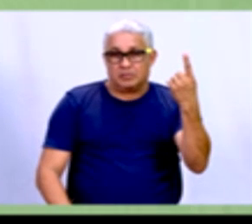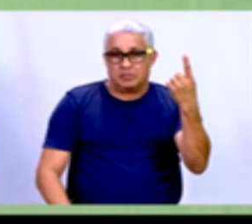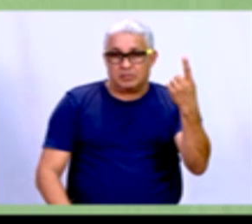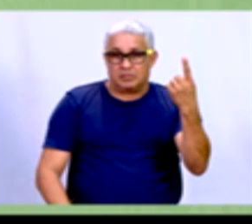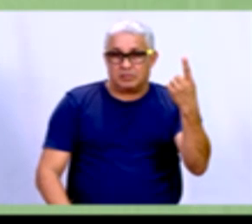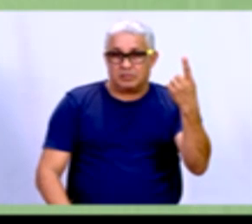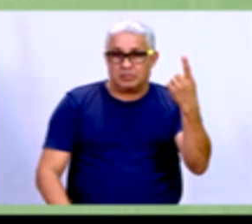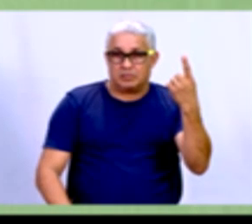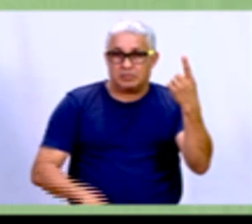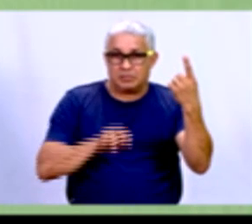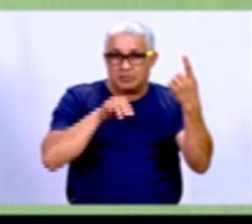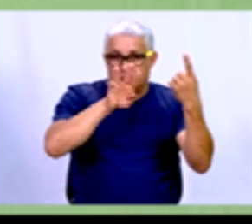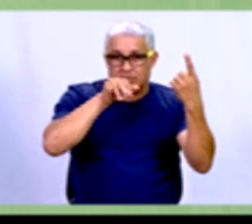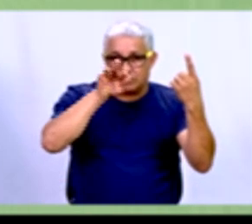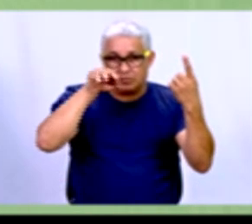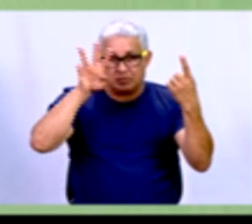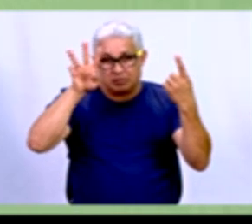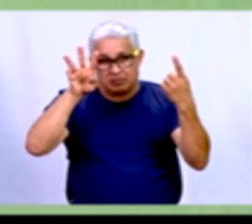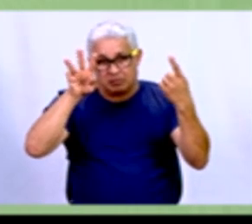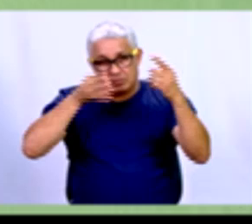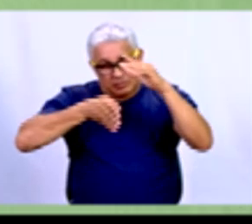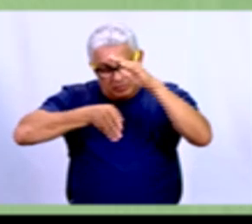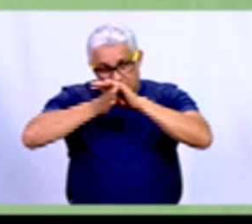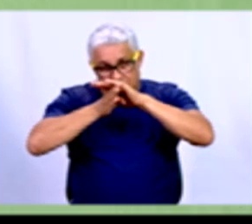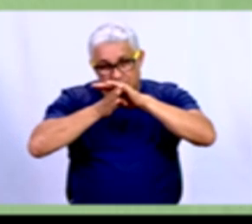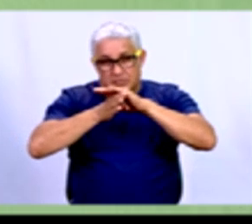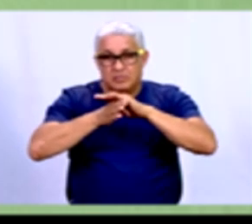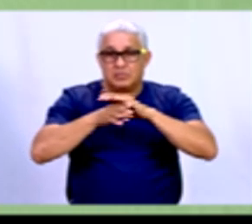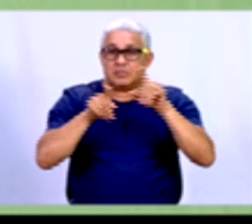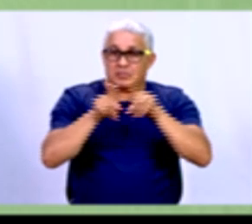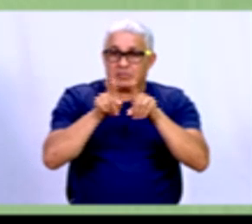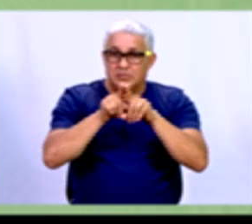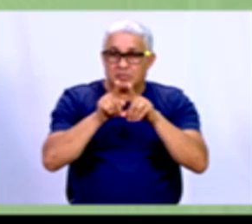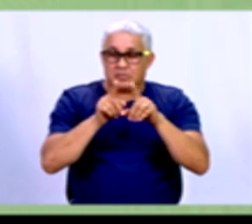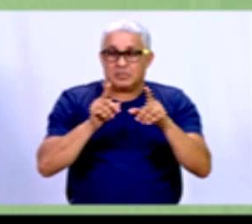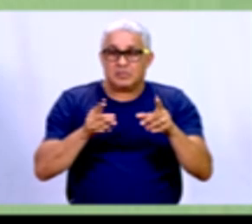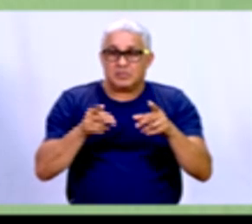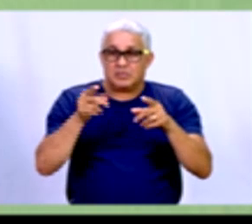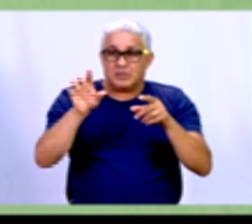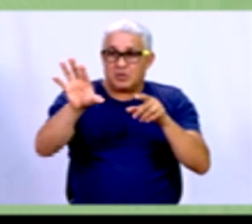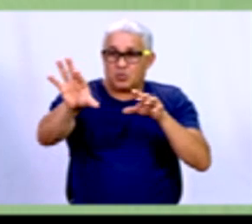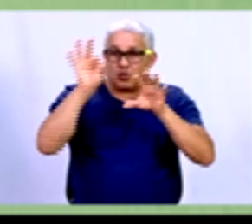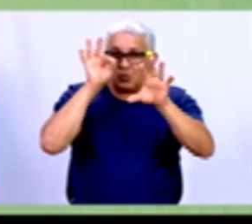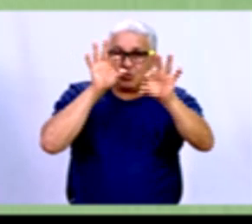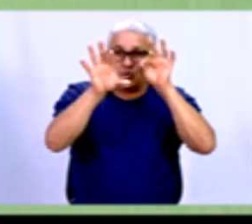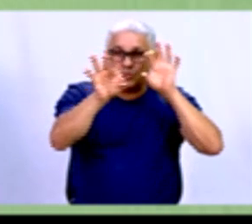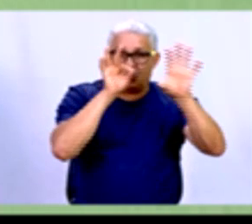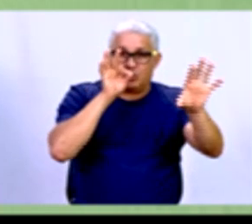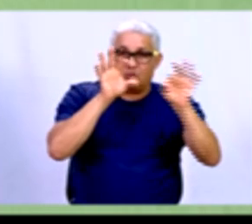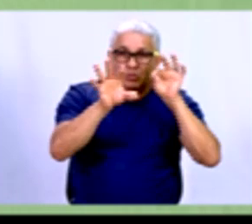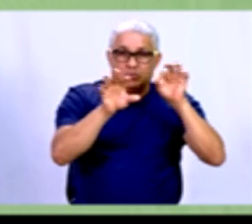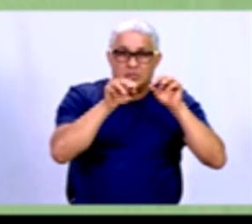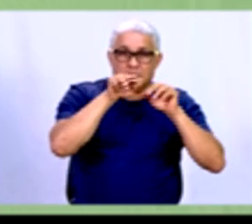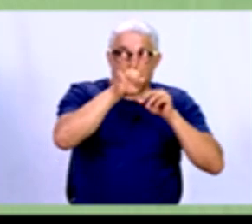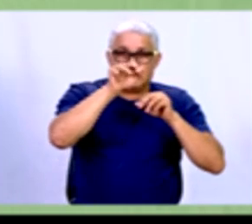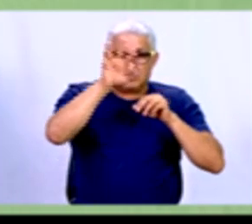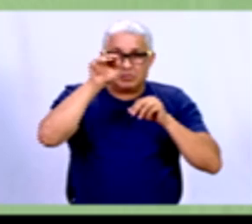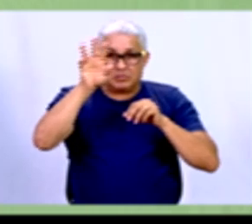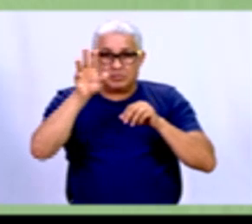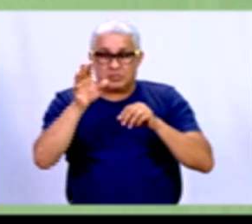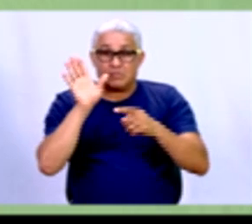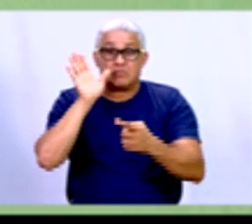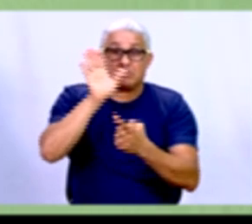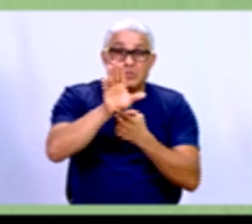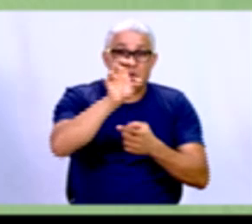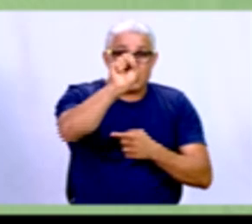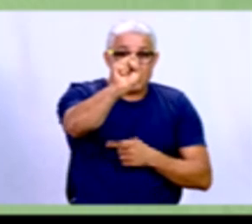devem acessar os sites relacionados e destacar para cada site 8 problemas em